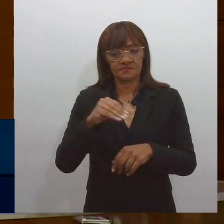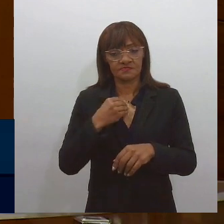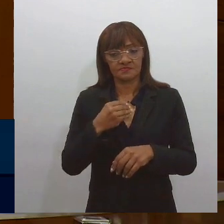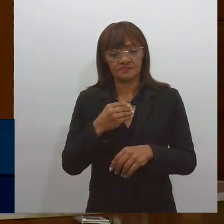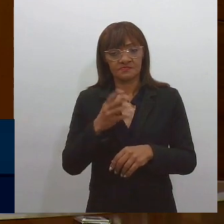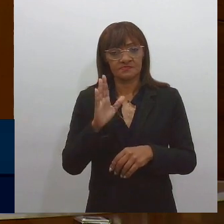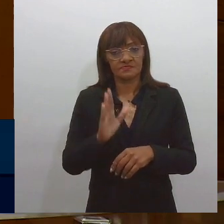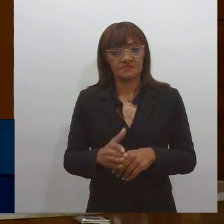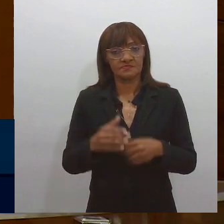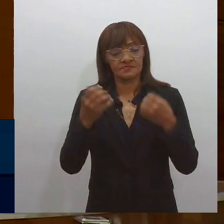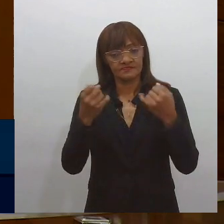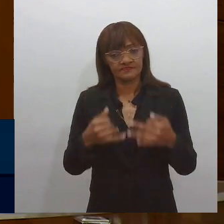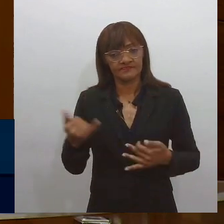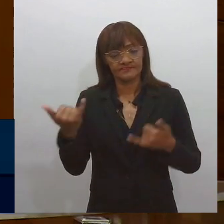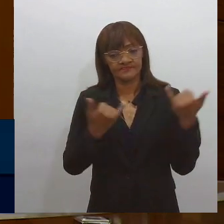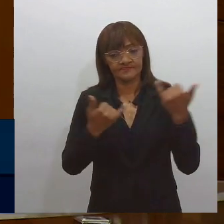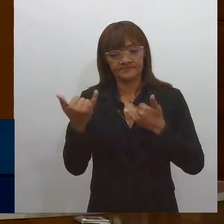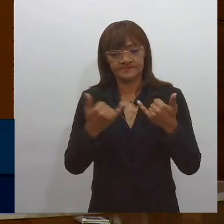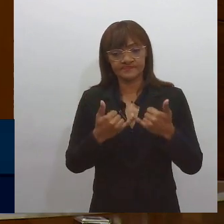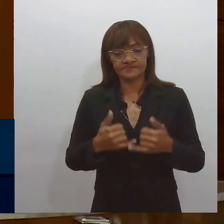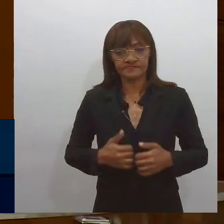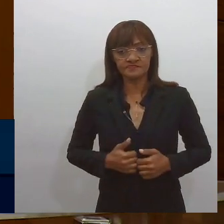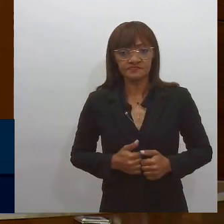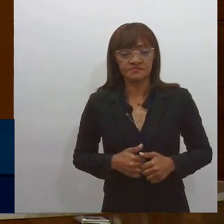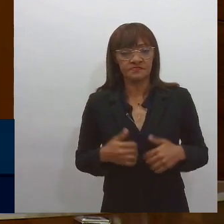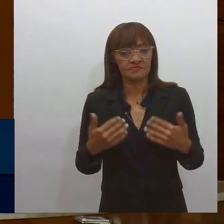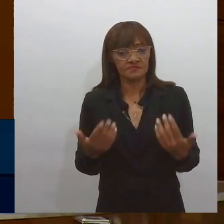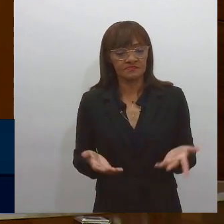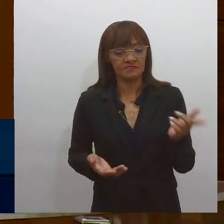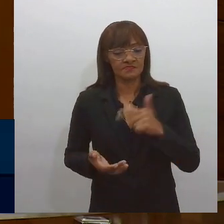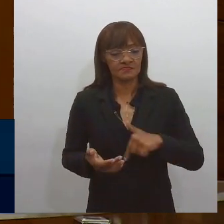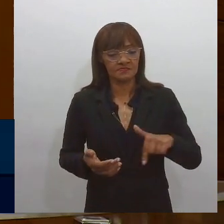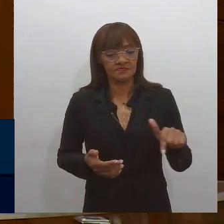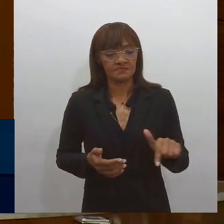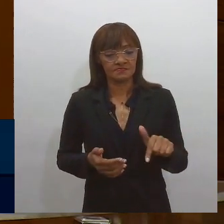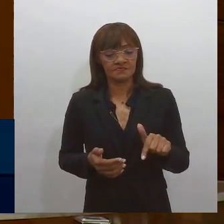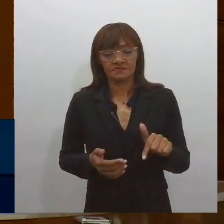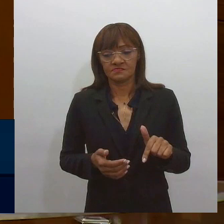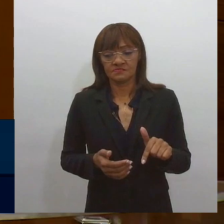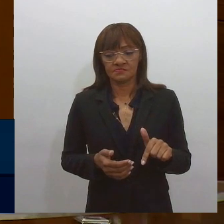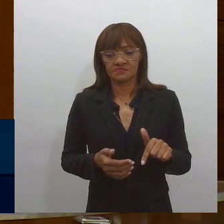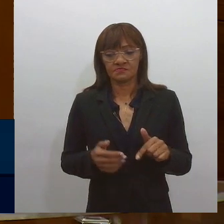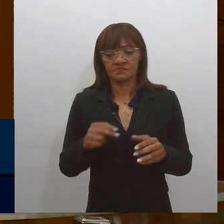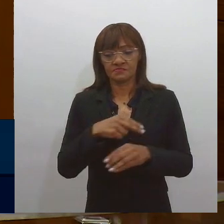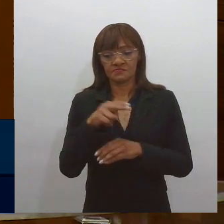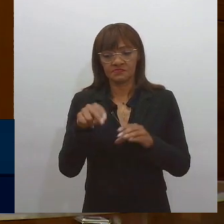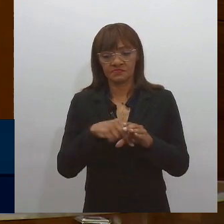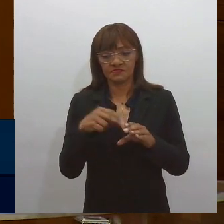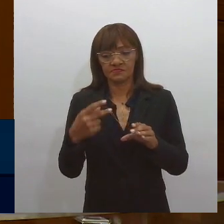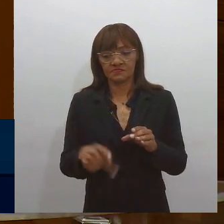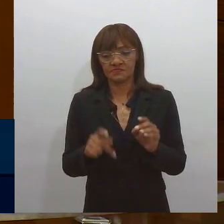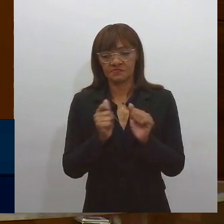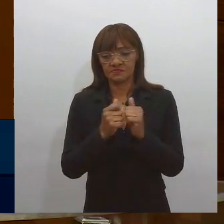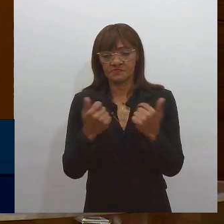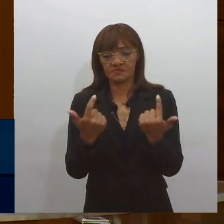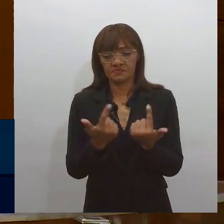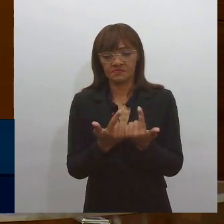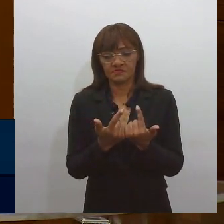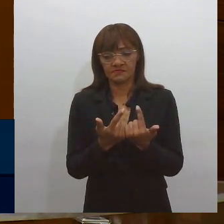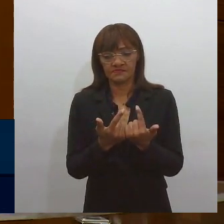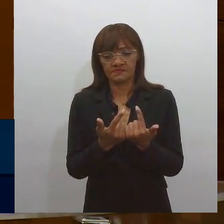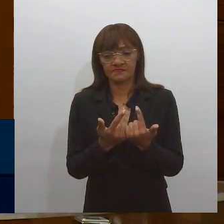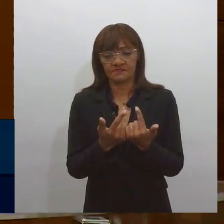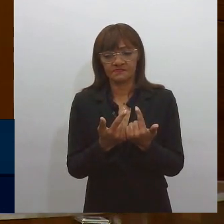casa então mais uma vez utilizo a tribuna da Assembleia para solicitar